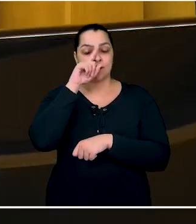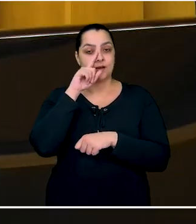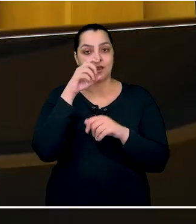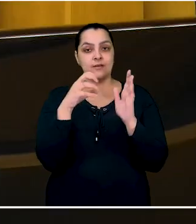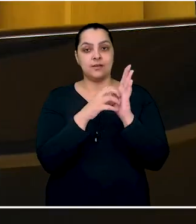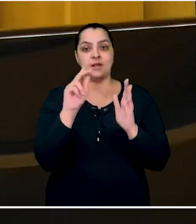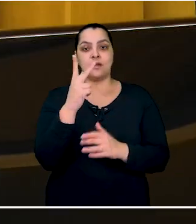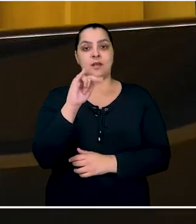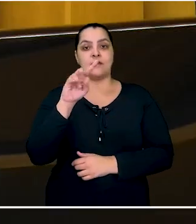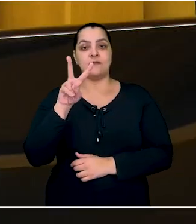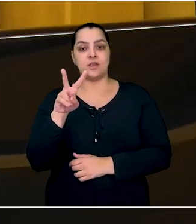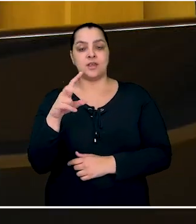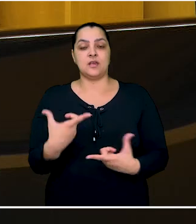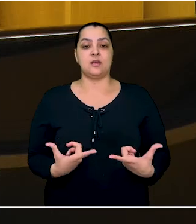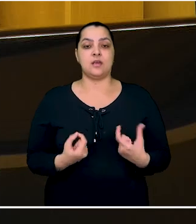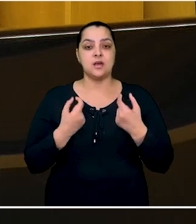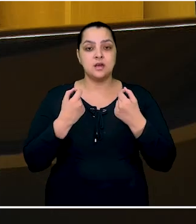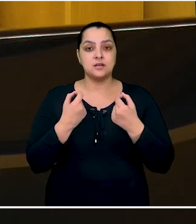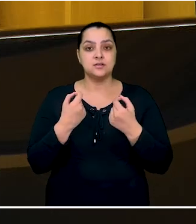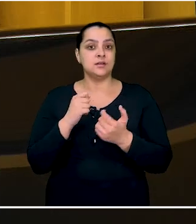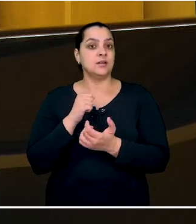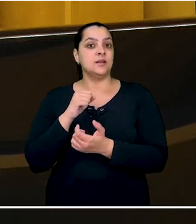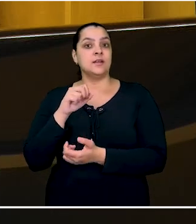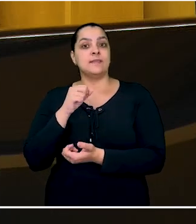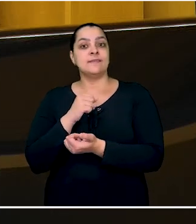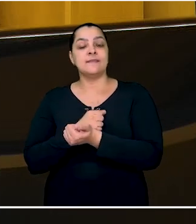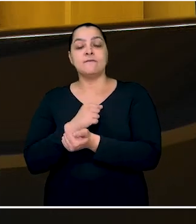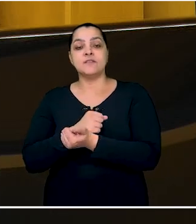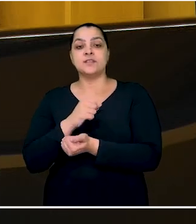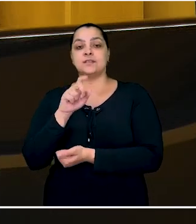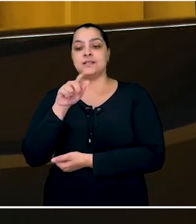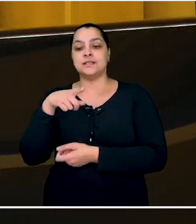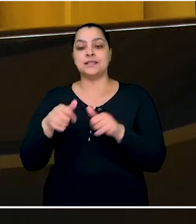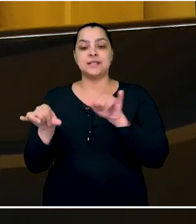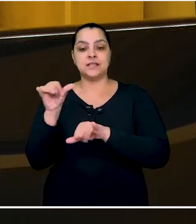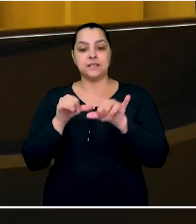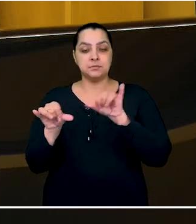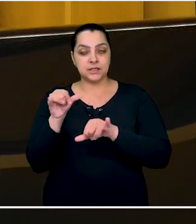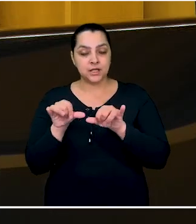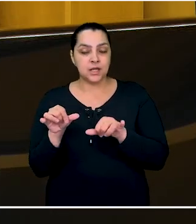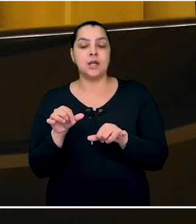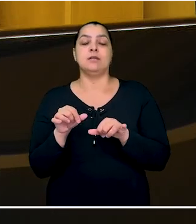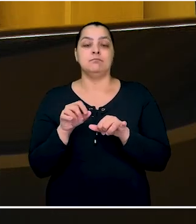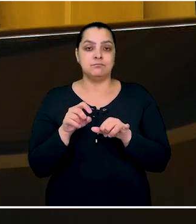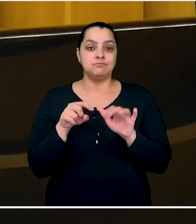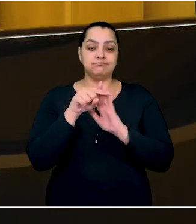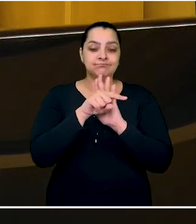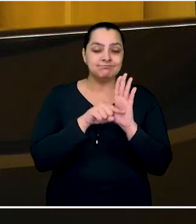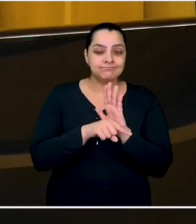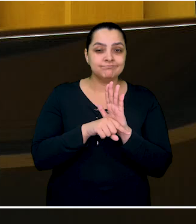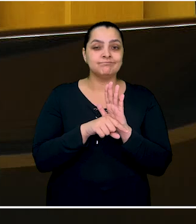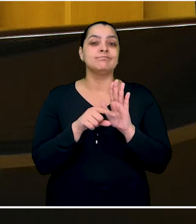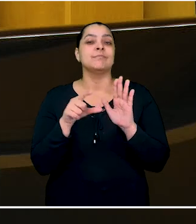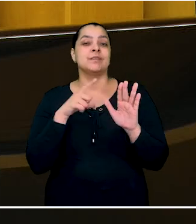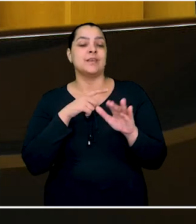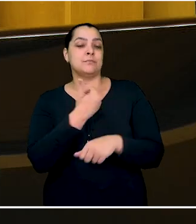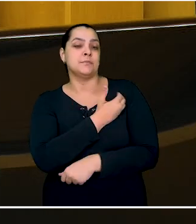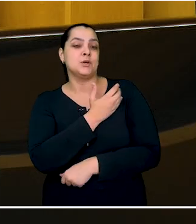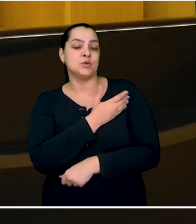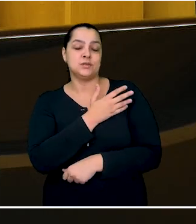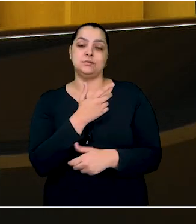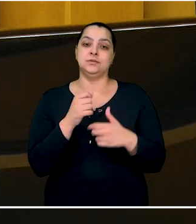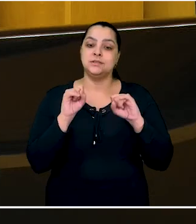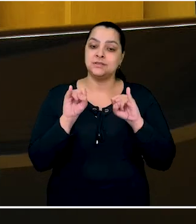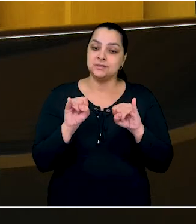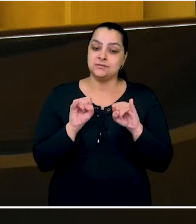como HIV, câncer, dependência química ou que apresente sinais de enfermidade que gere estigma ou preconceito. Se não